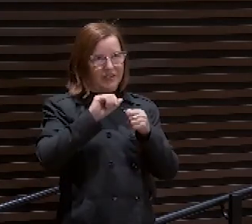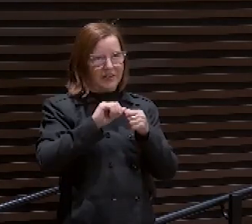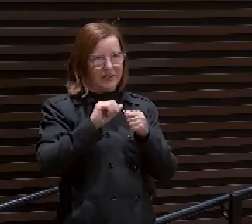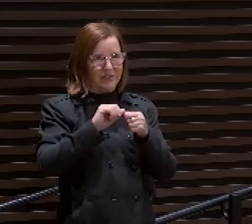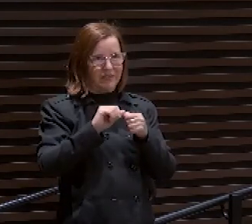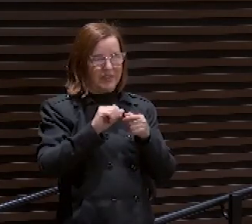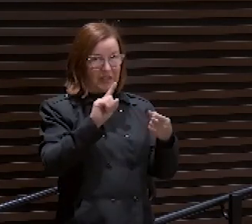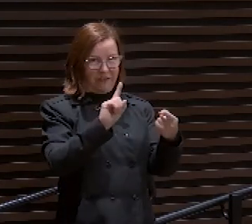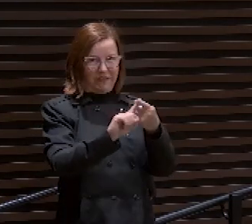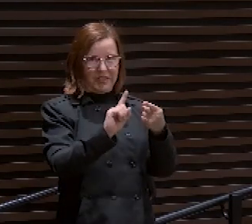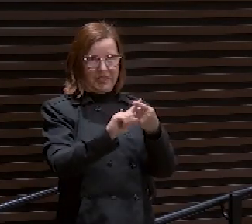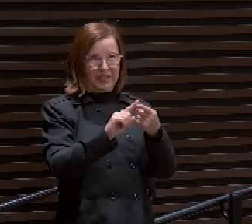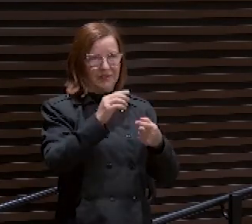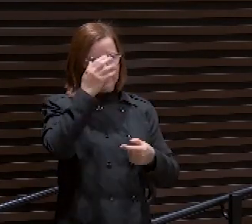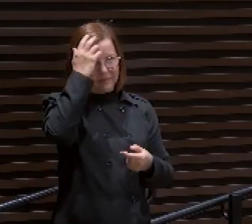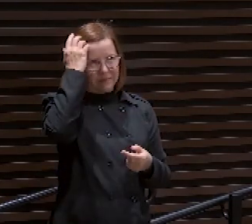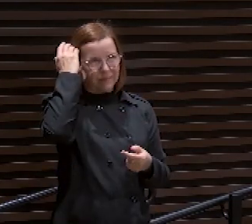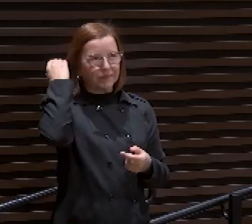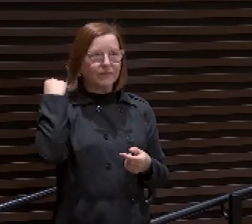vingança é dele, não é nossa.